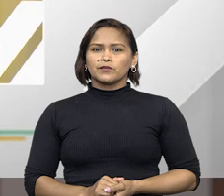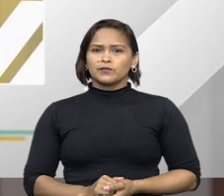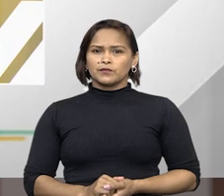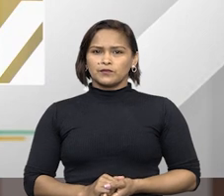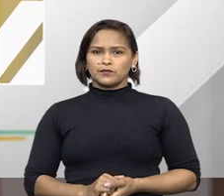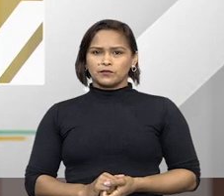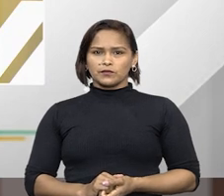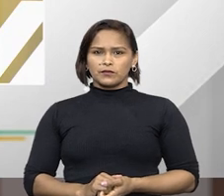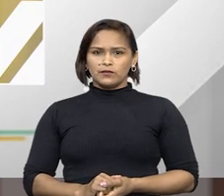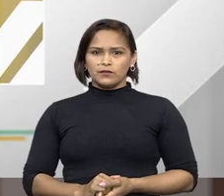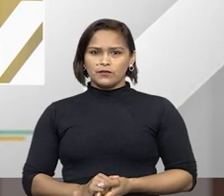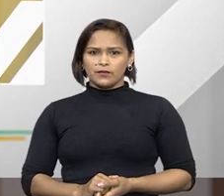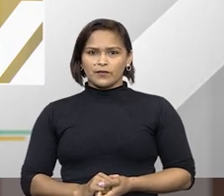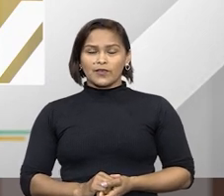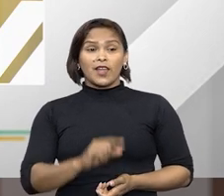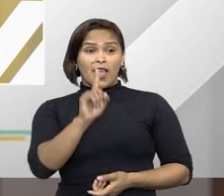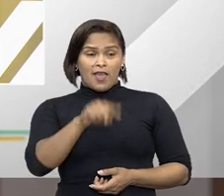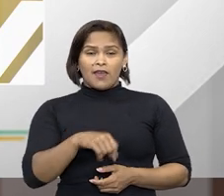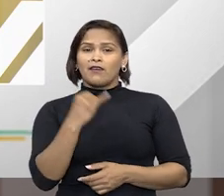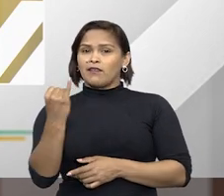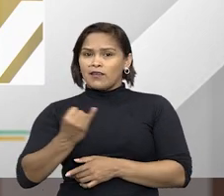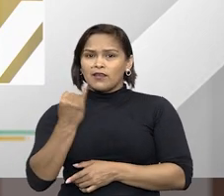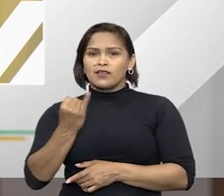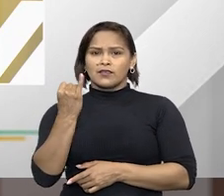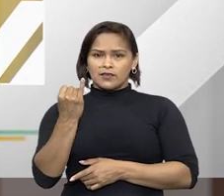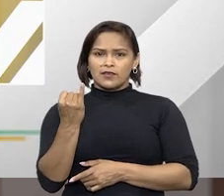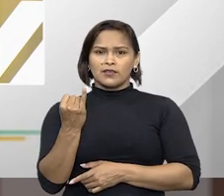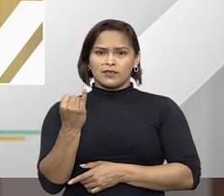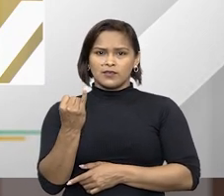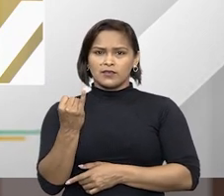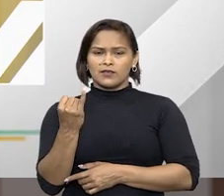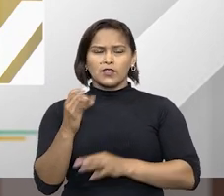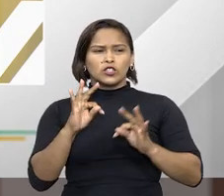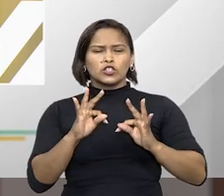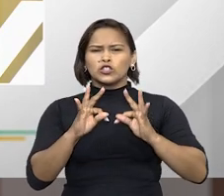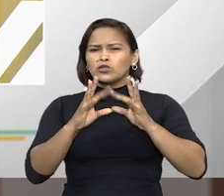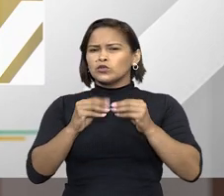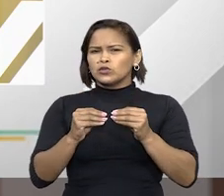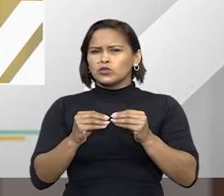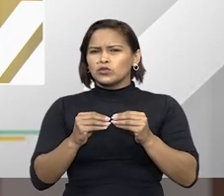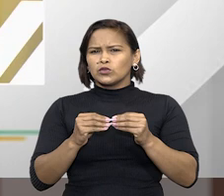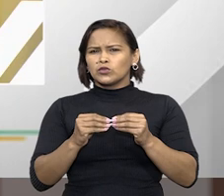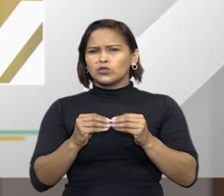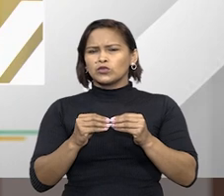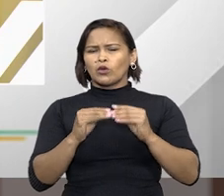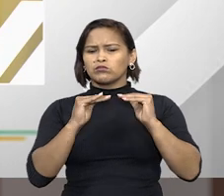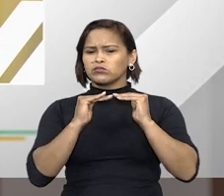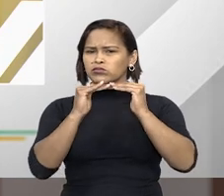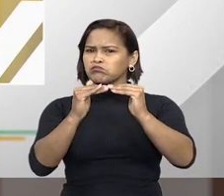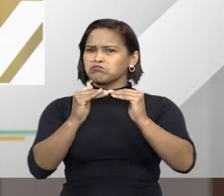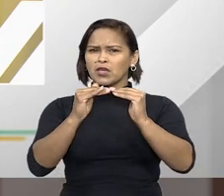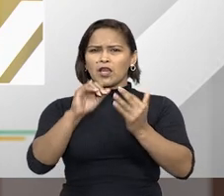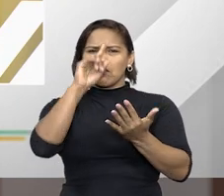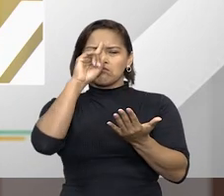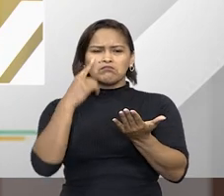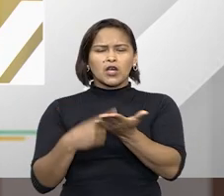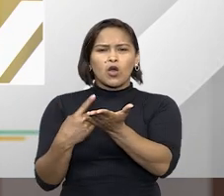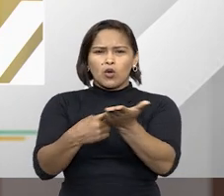Não, essa importância, todos são unânimes em dizer, que é